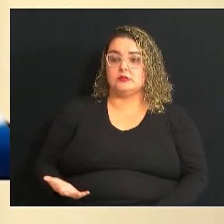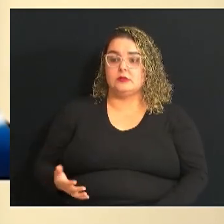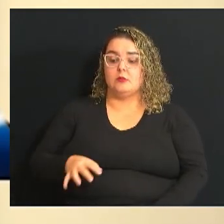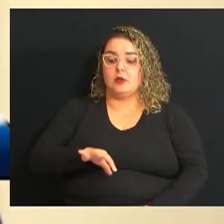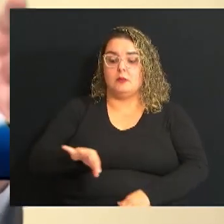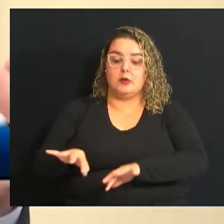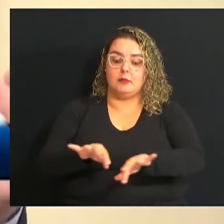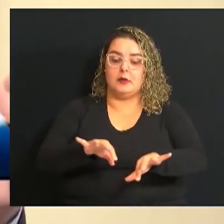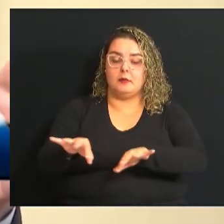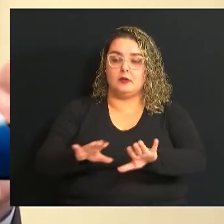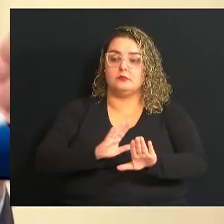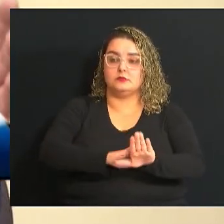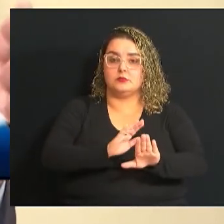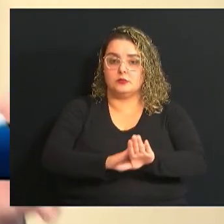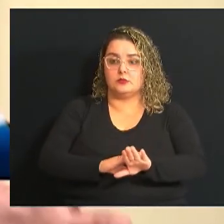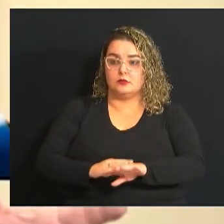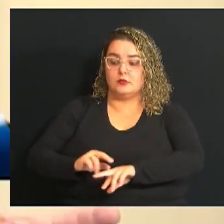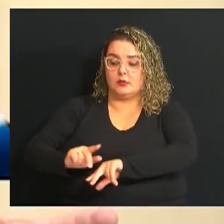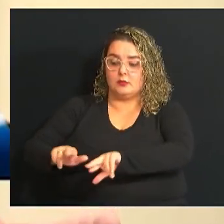transporte coletivo na nossa cidade.